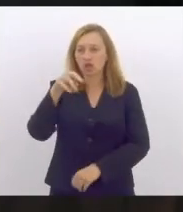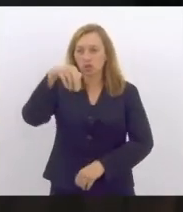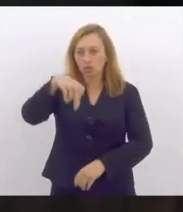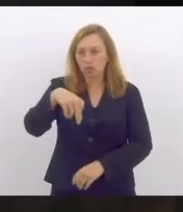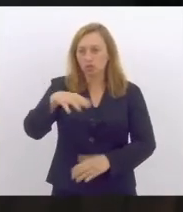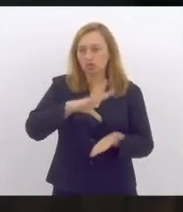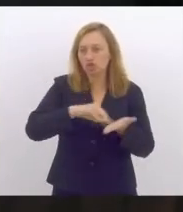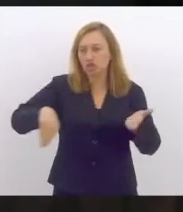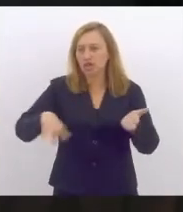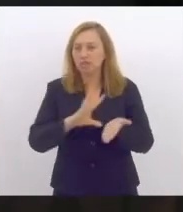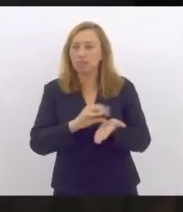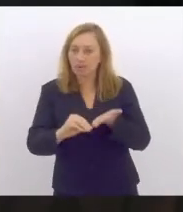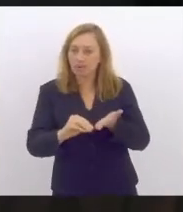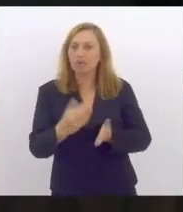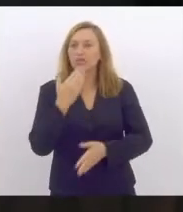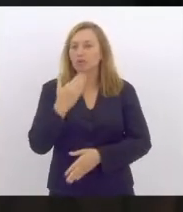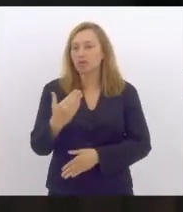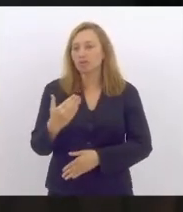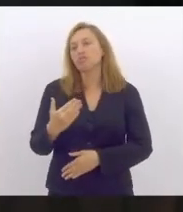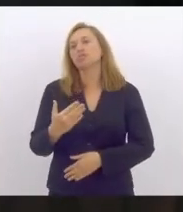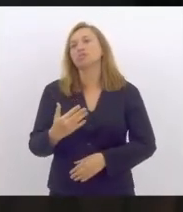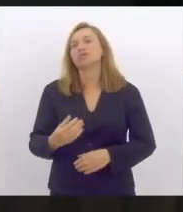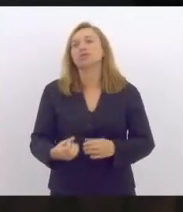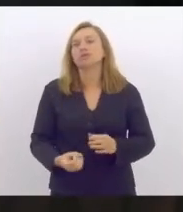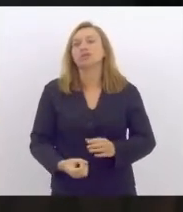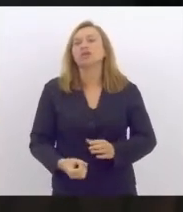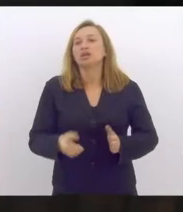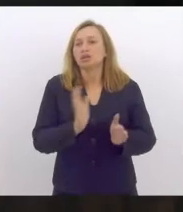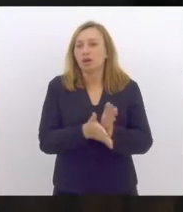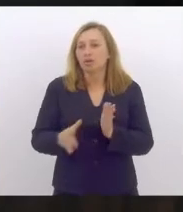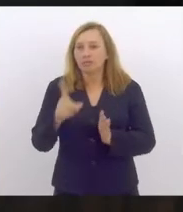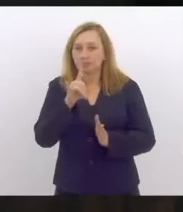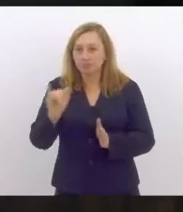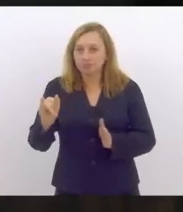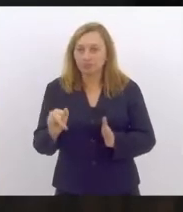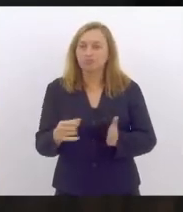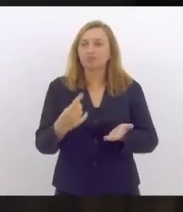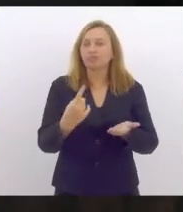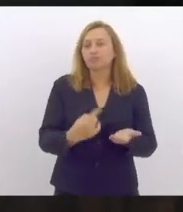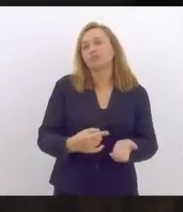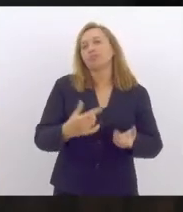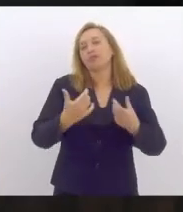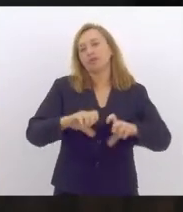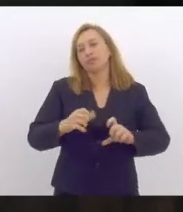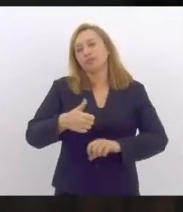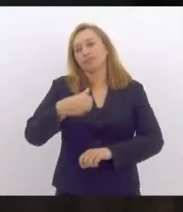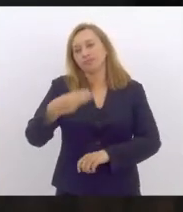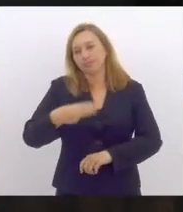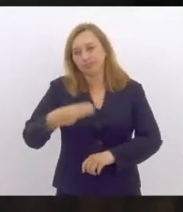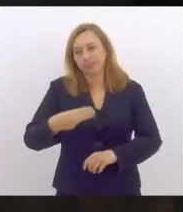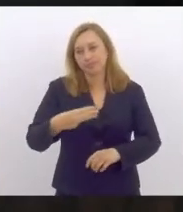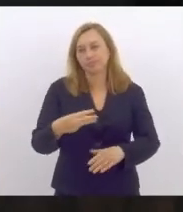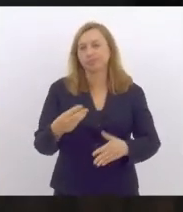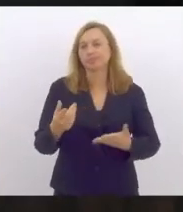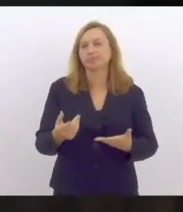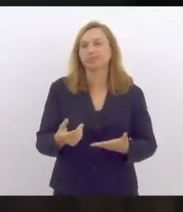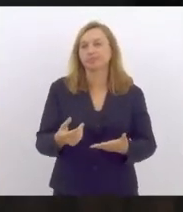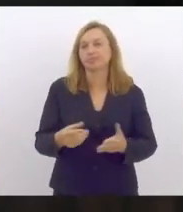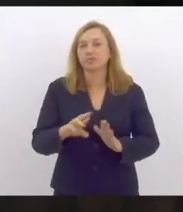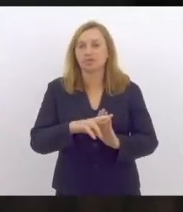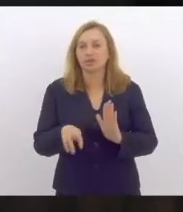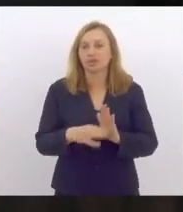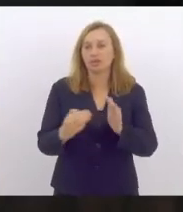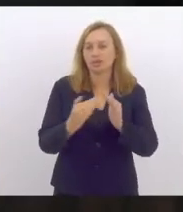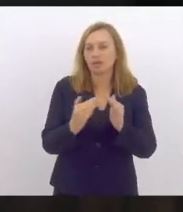Retirado de pauta a pedido dos autores. Incluídos na ordem do dia, de acordo com o parágrafo 3º do artigo 47 do Regimento Interno, em